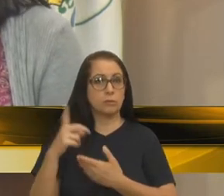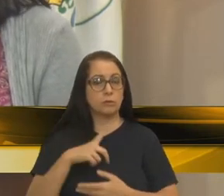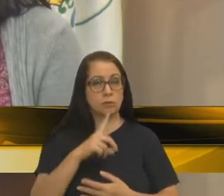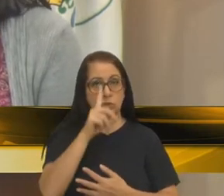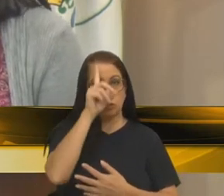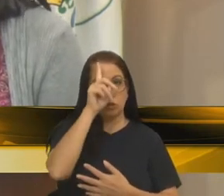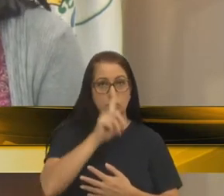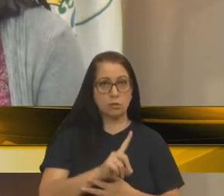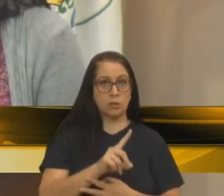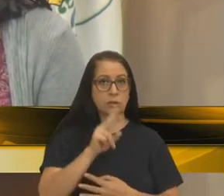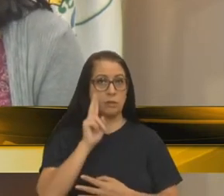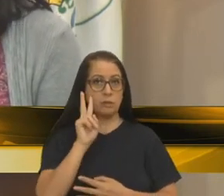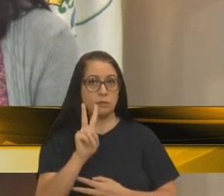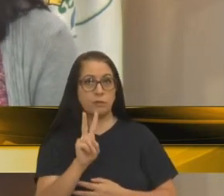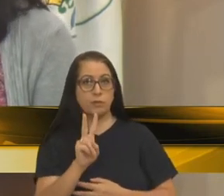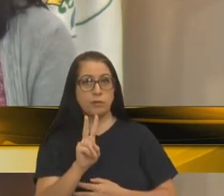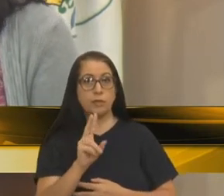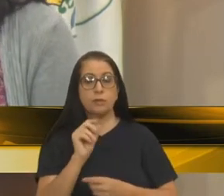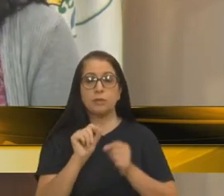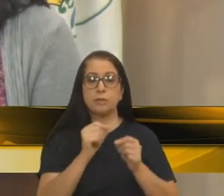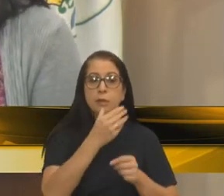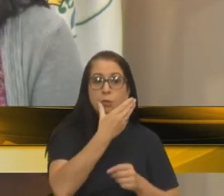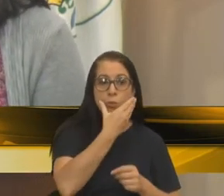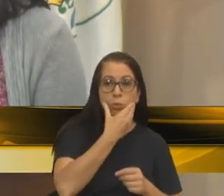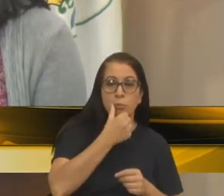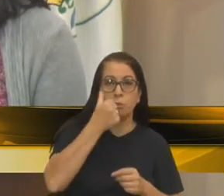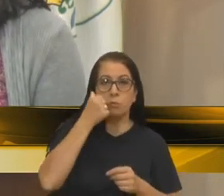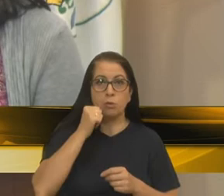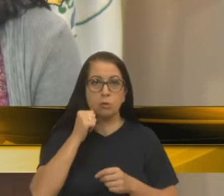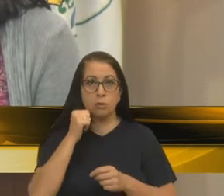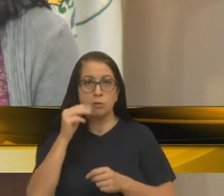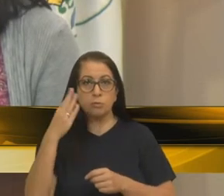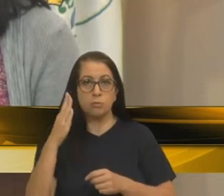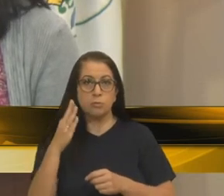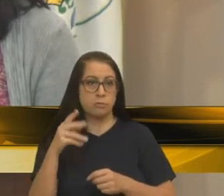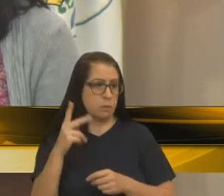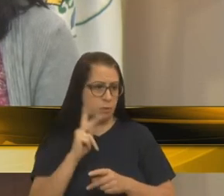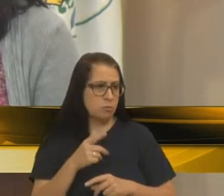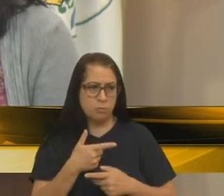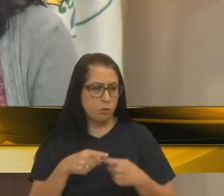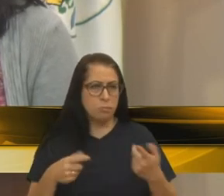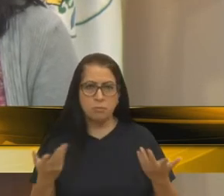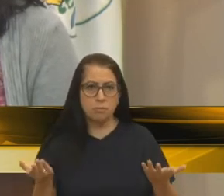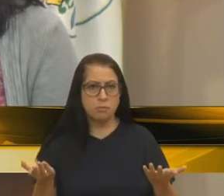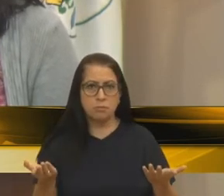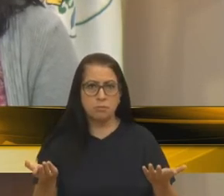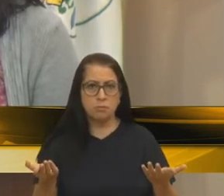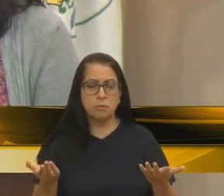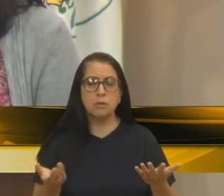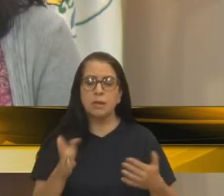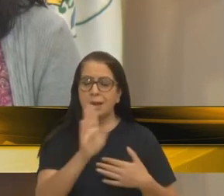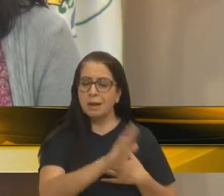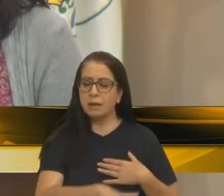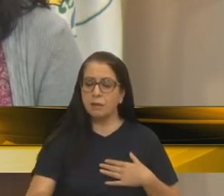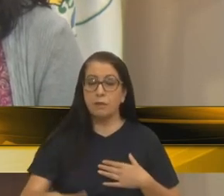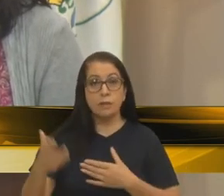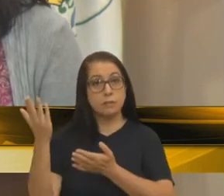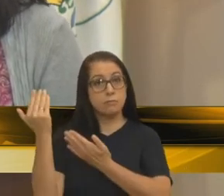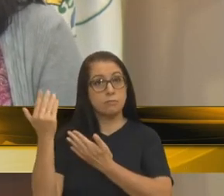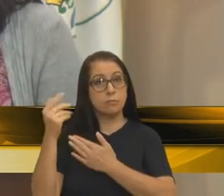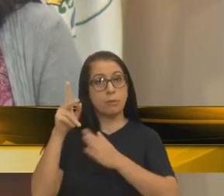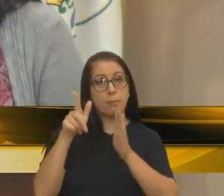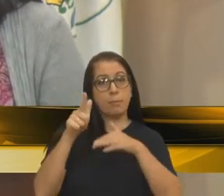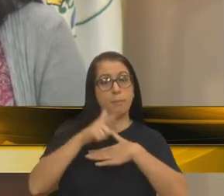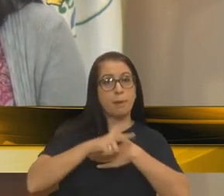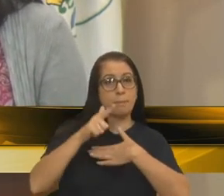a identificar-se com o sexo biológico. Sim, alguém está proibindo? Né, gente? Na infância e na adolescência, o papel do professor